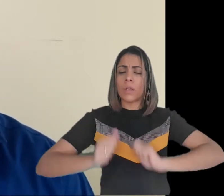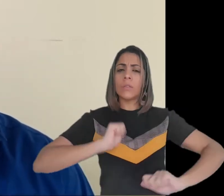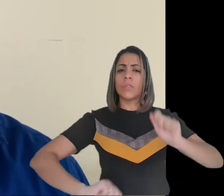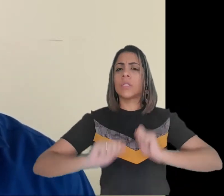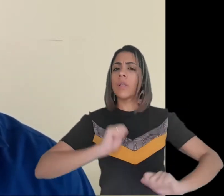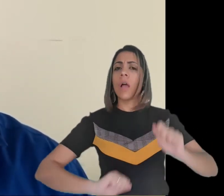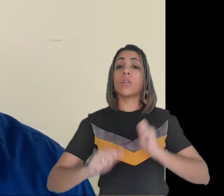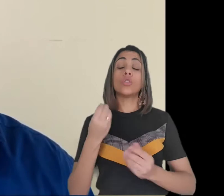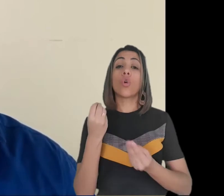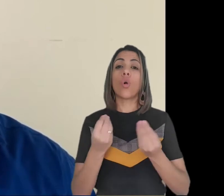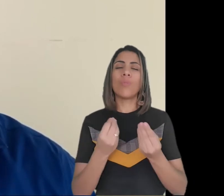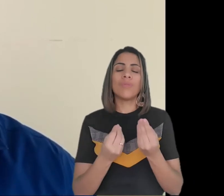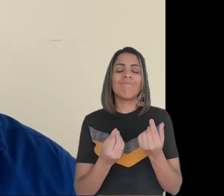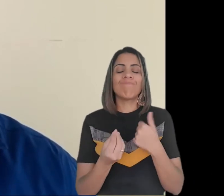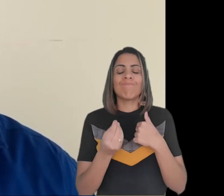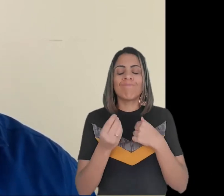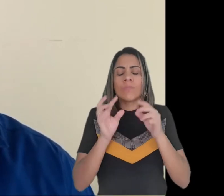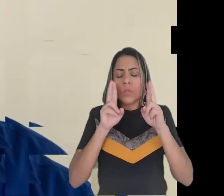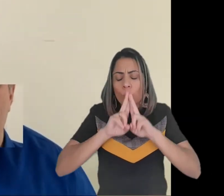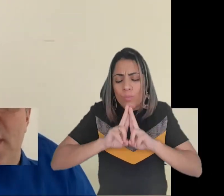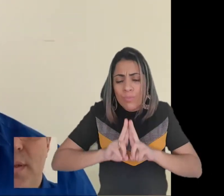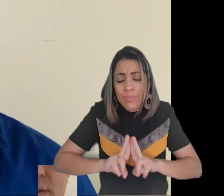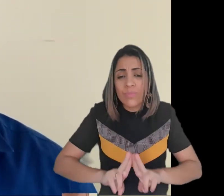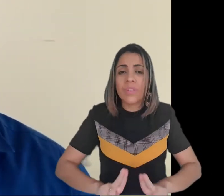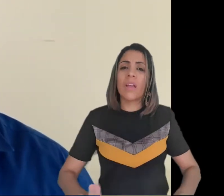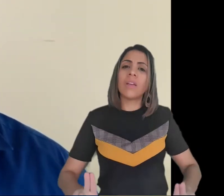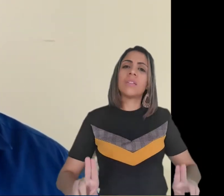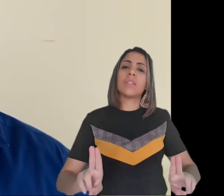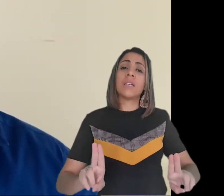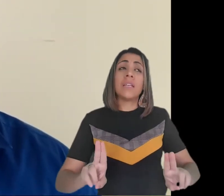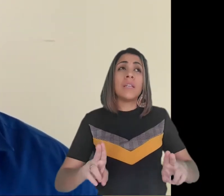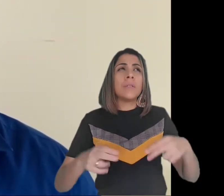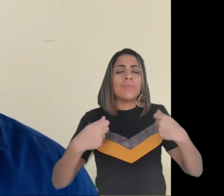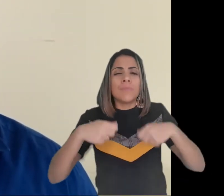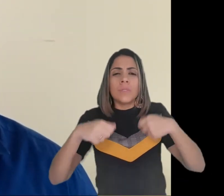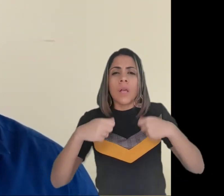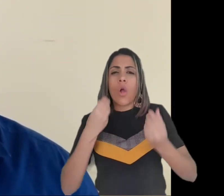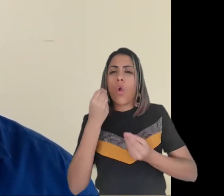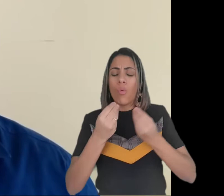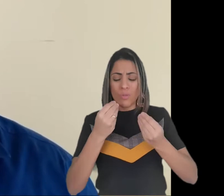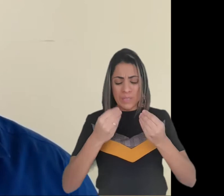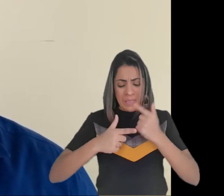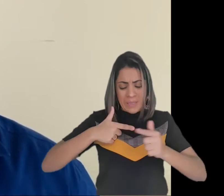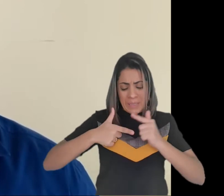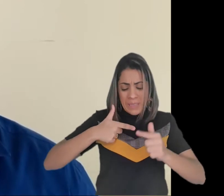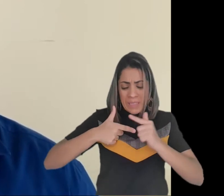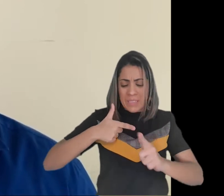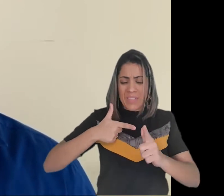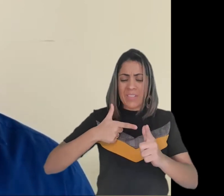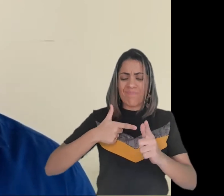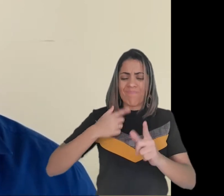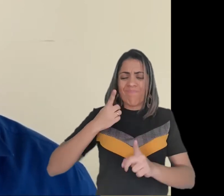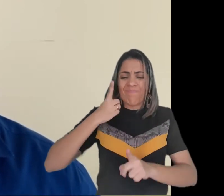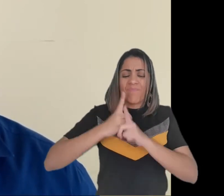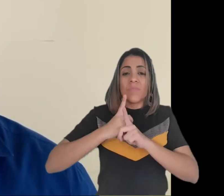a ansiedade sim, com muita humildade e lucidez. Afinal de contas, precisamos reconhecer um problema